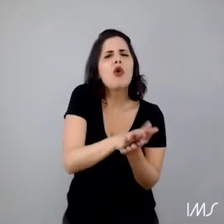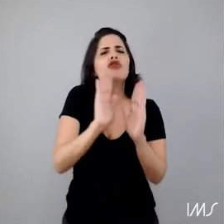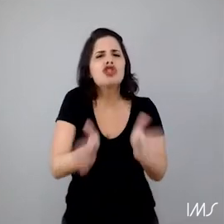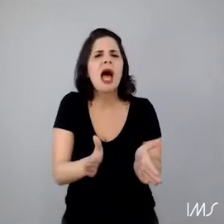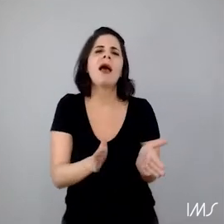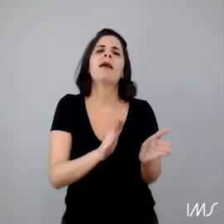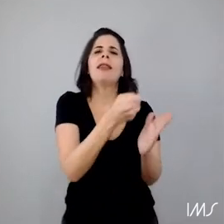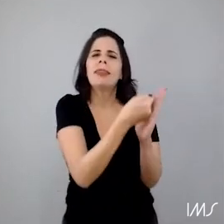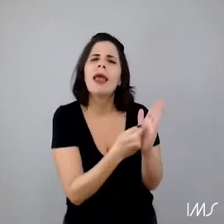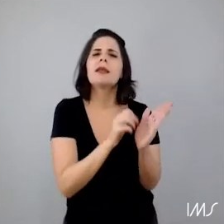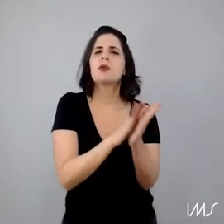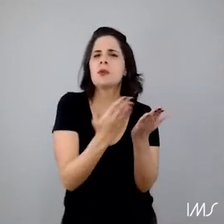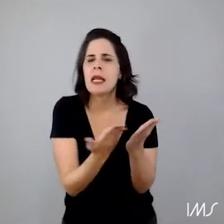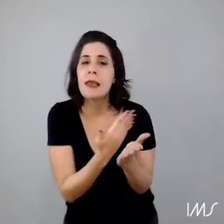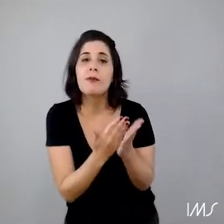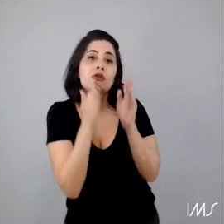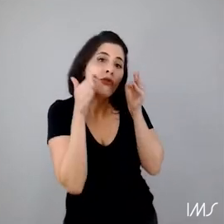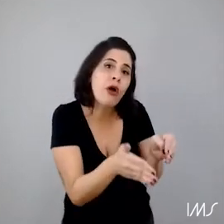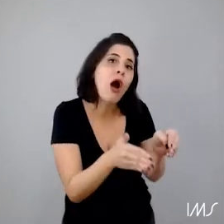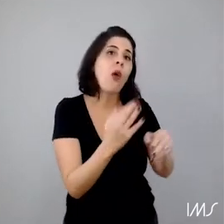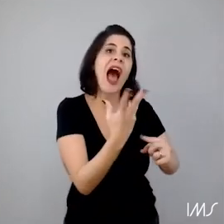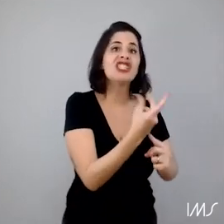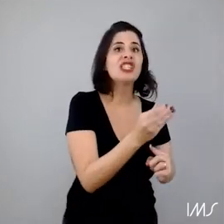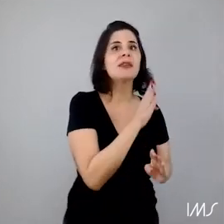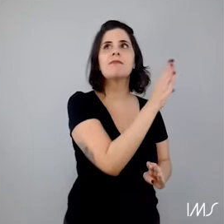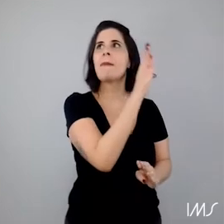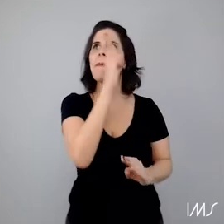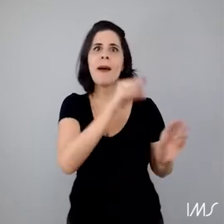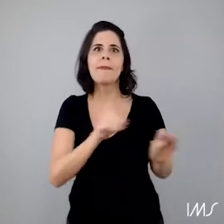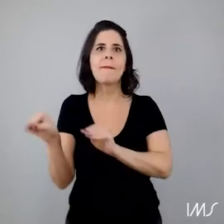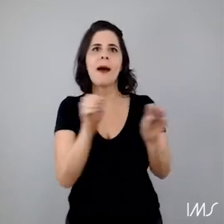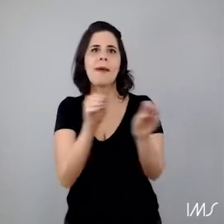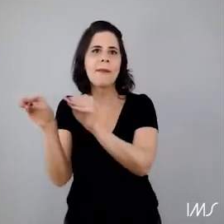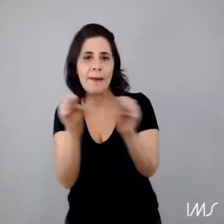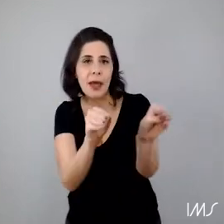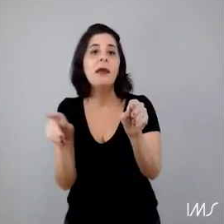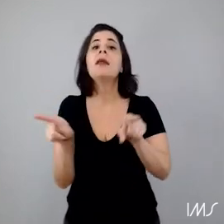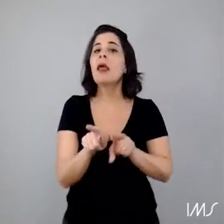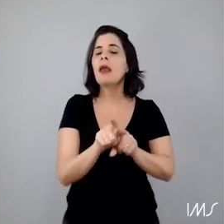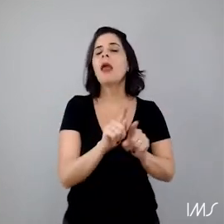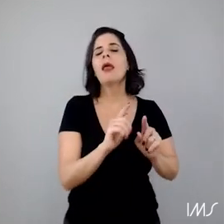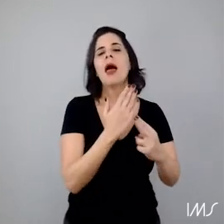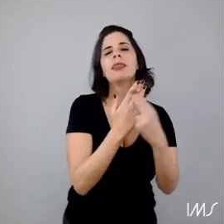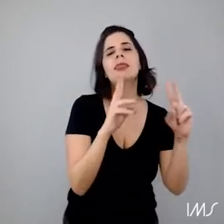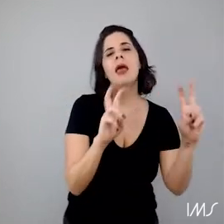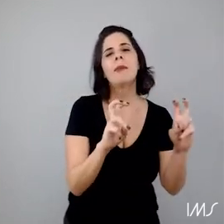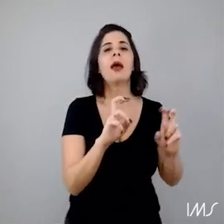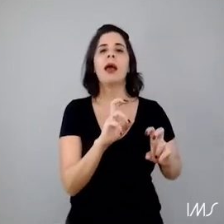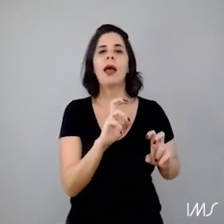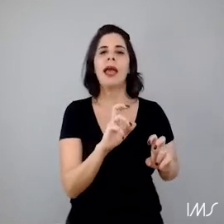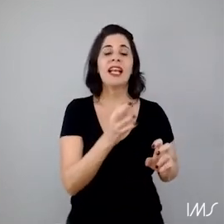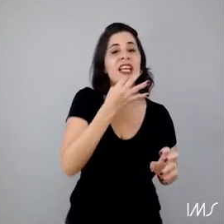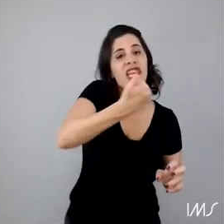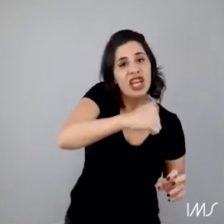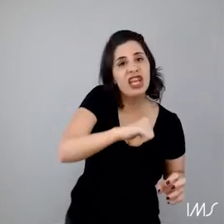focando principalmente nas ideias e atuação de artistas viajantes, e entre os quais eu cito A Crítica da Ração Teatral, O Teatro